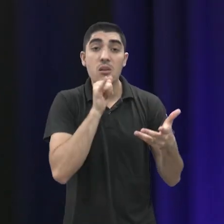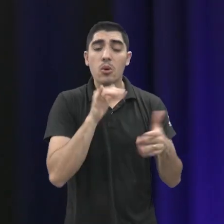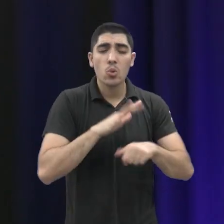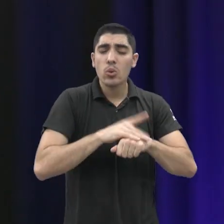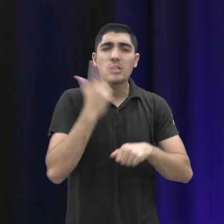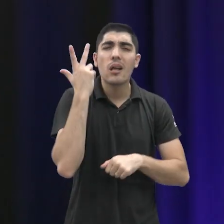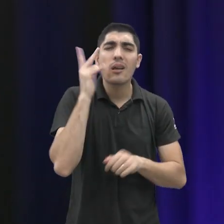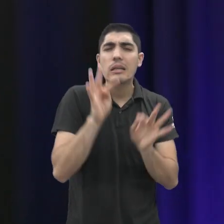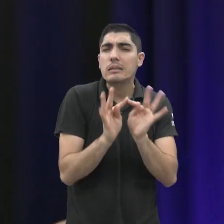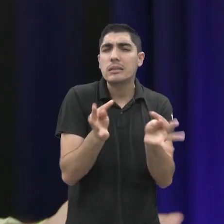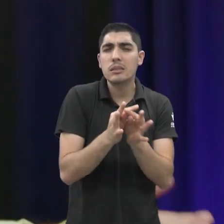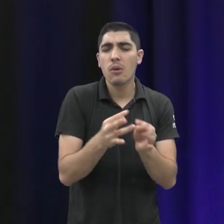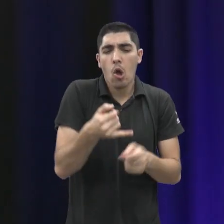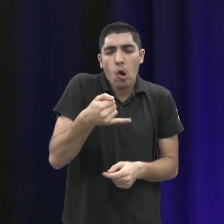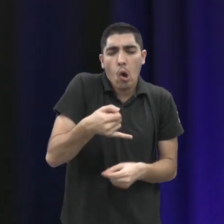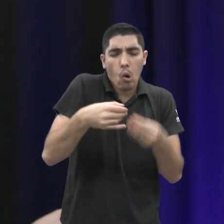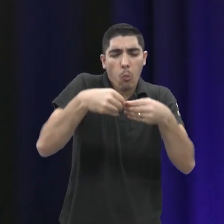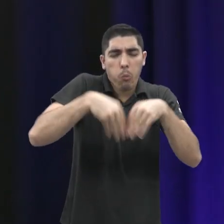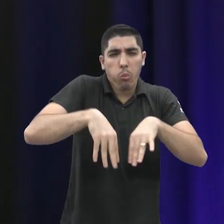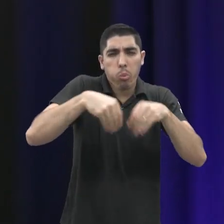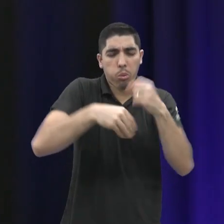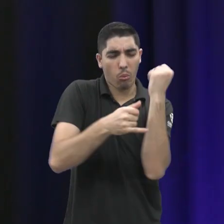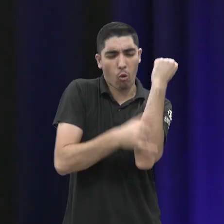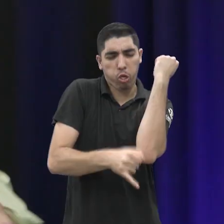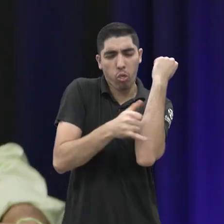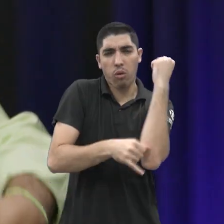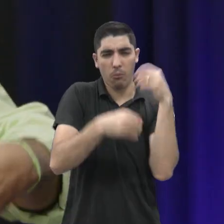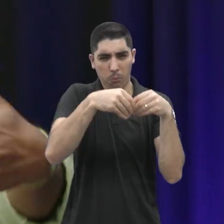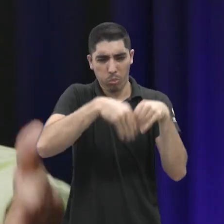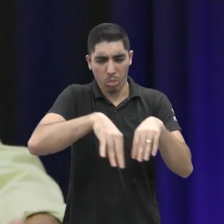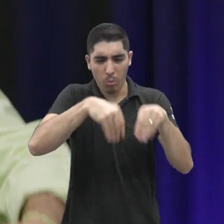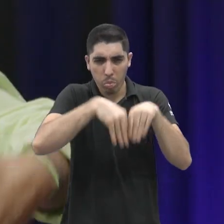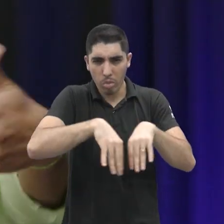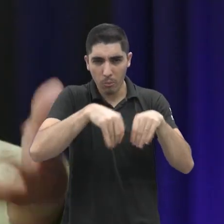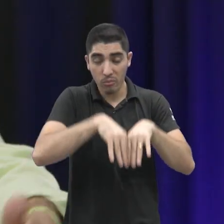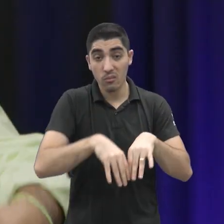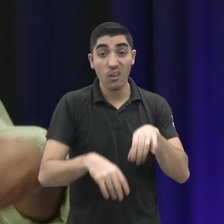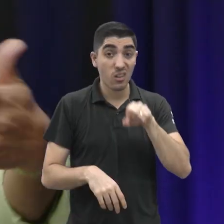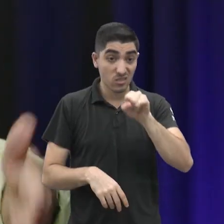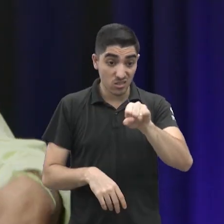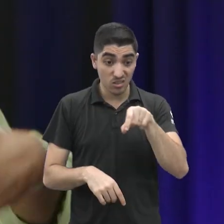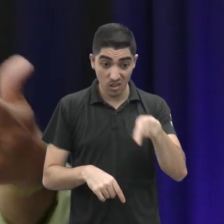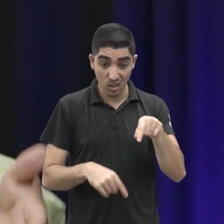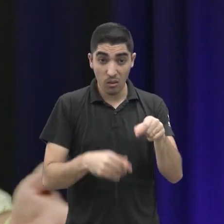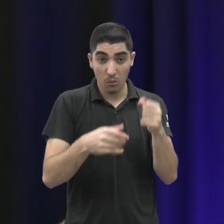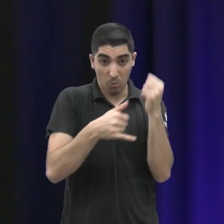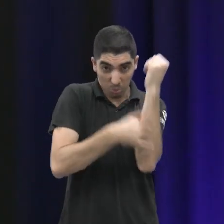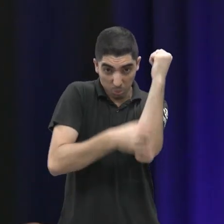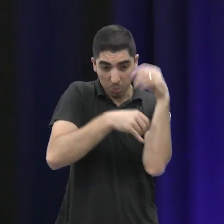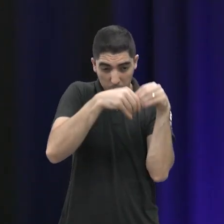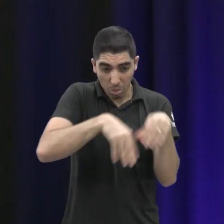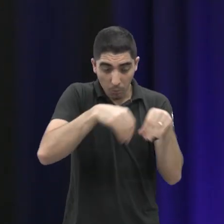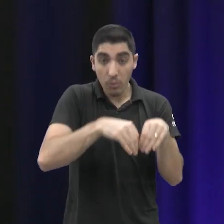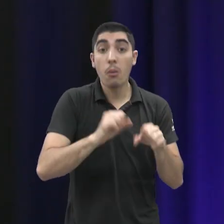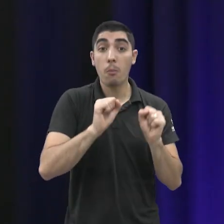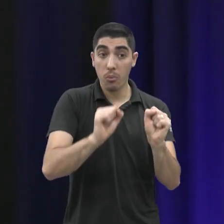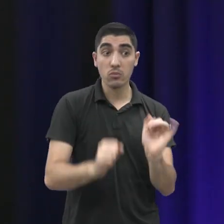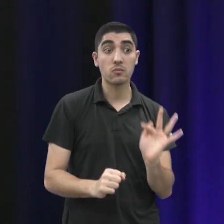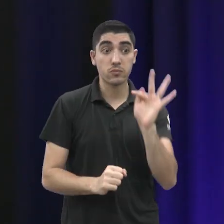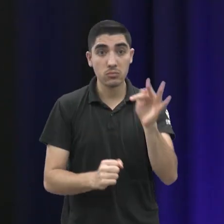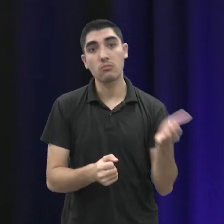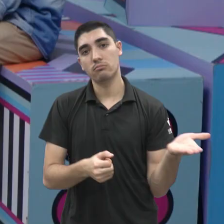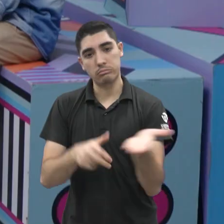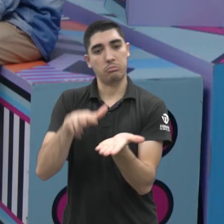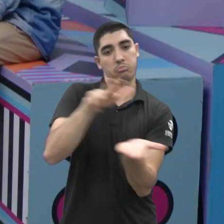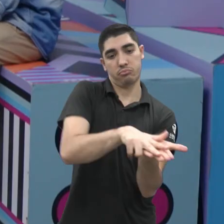diarreia, né? A diarreia pode levar, se ela for evoluir, ela pode levar a uma internação.